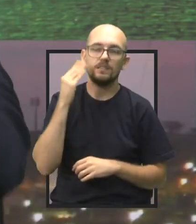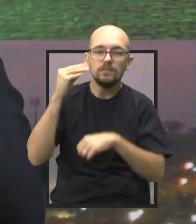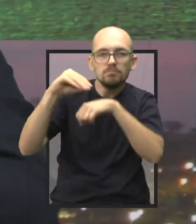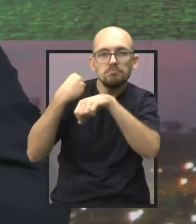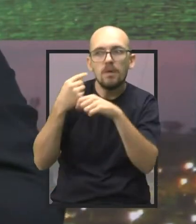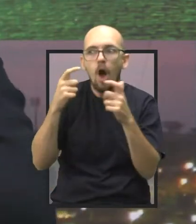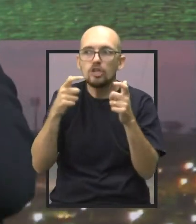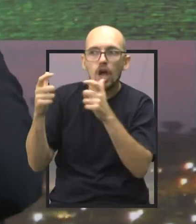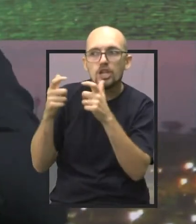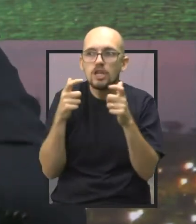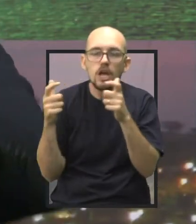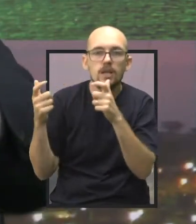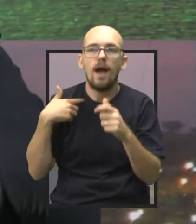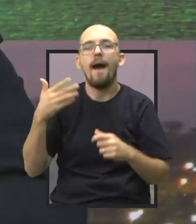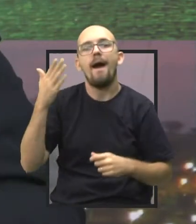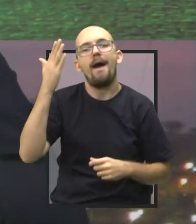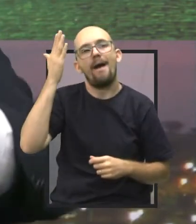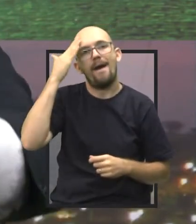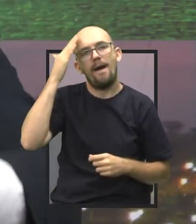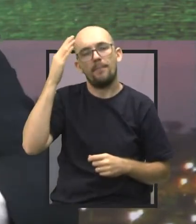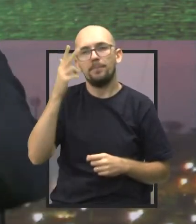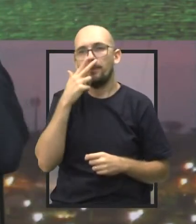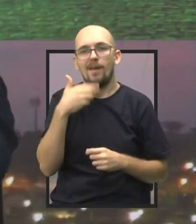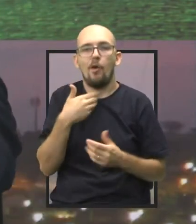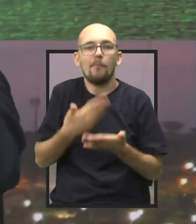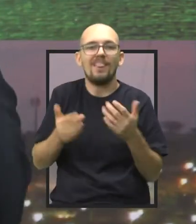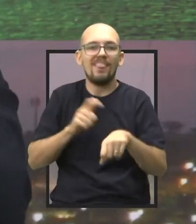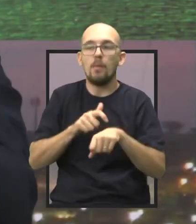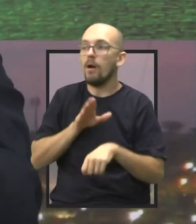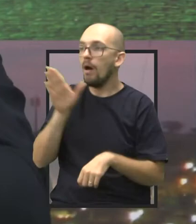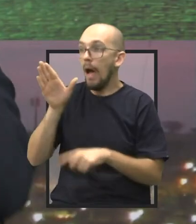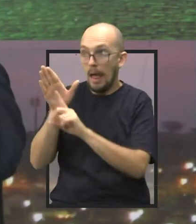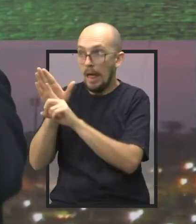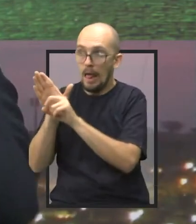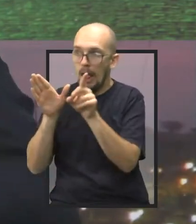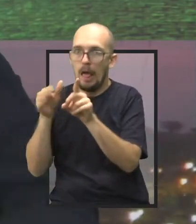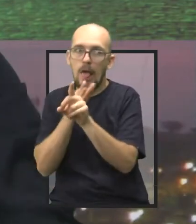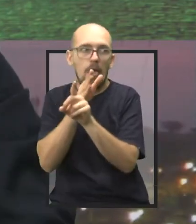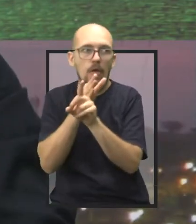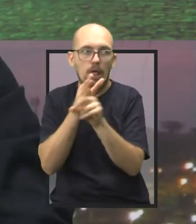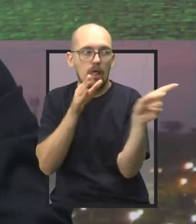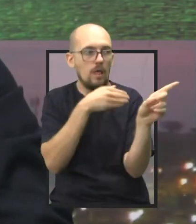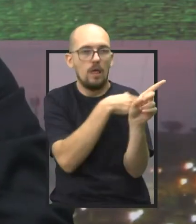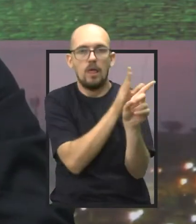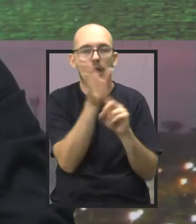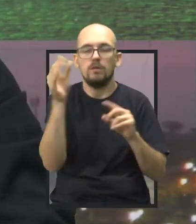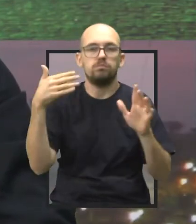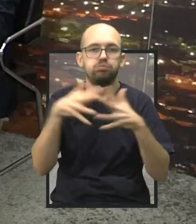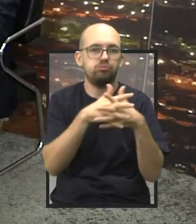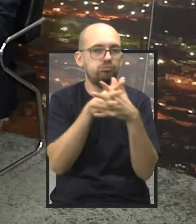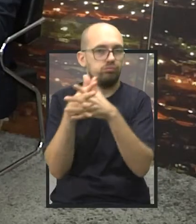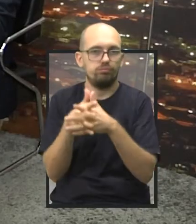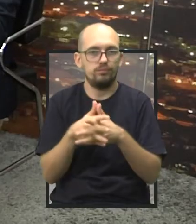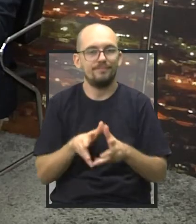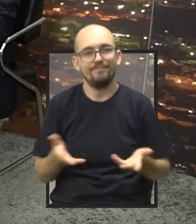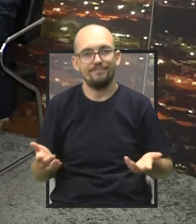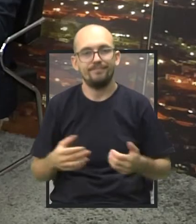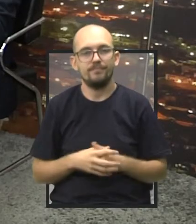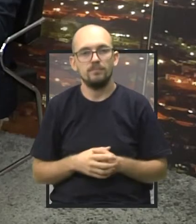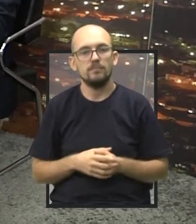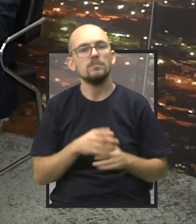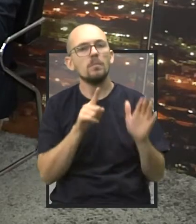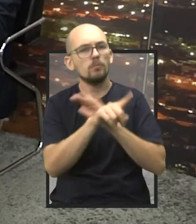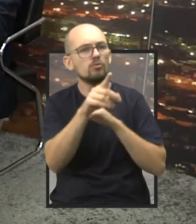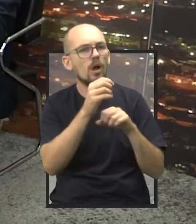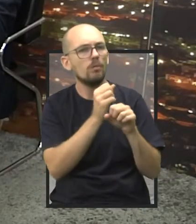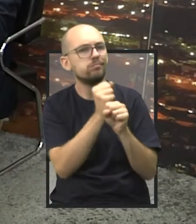aos lugares certos, assim você não tem que perder tempo de não, eu vou aqui, não era para ir lá. Então, isso é muito importante. Juliano, né? Você está à frente da Secretaria desde